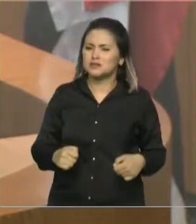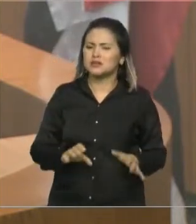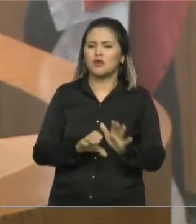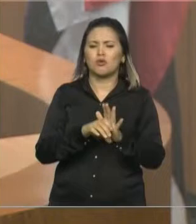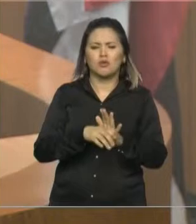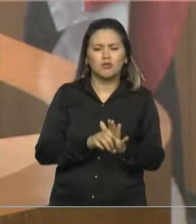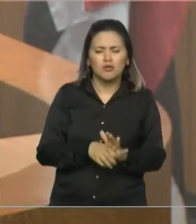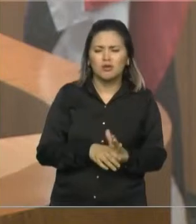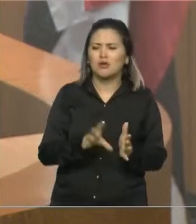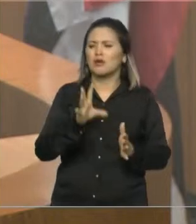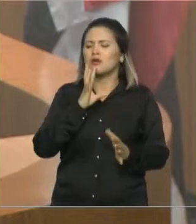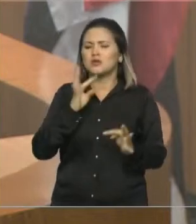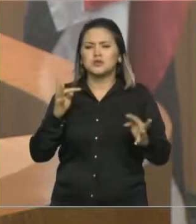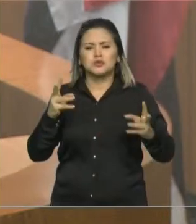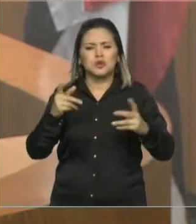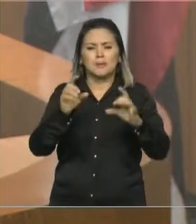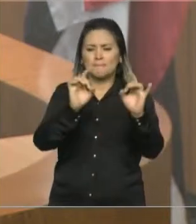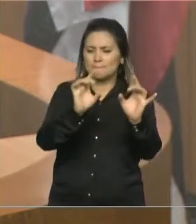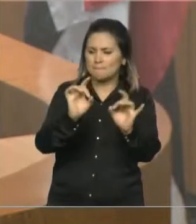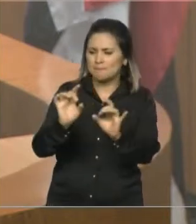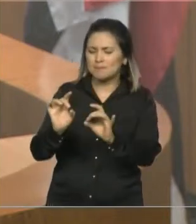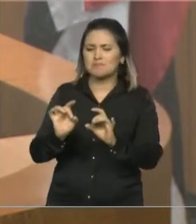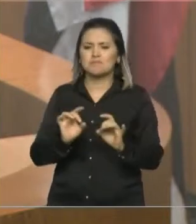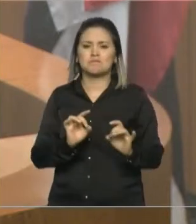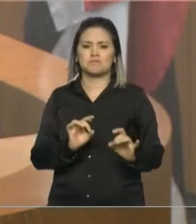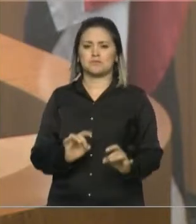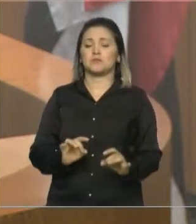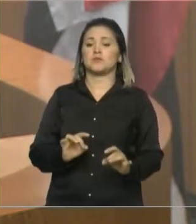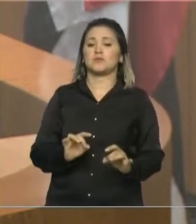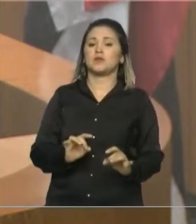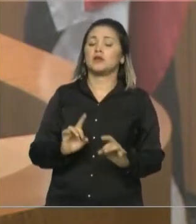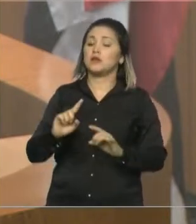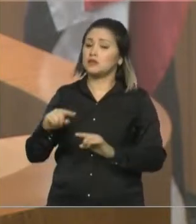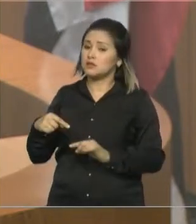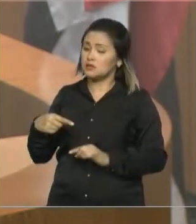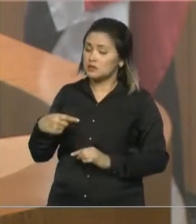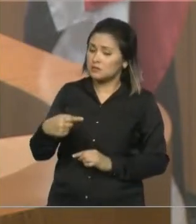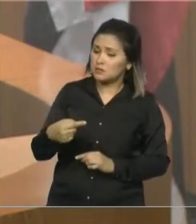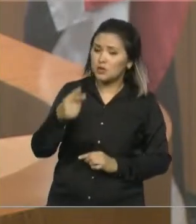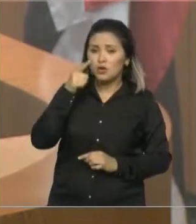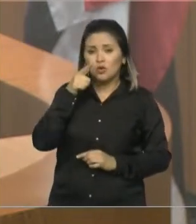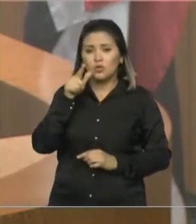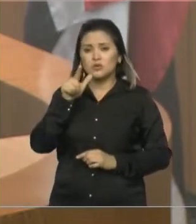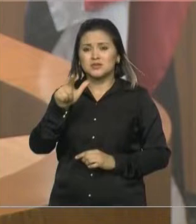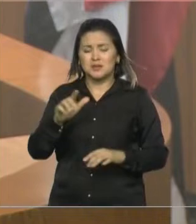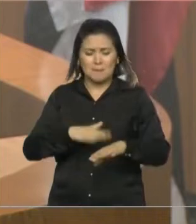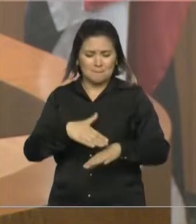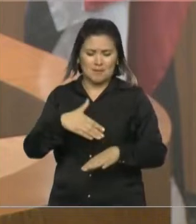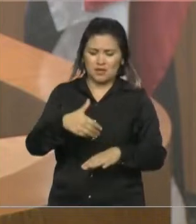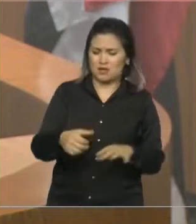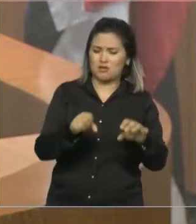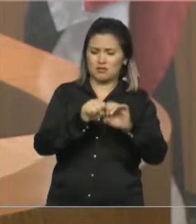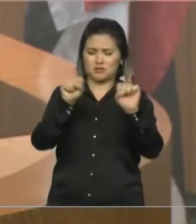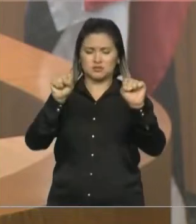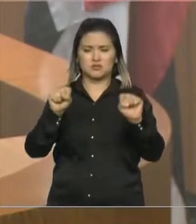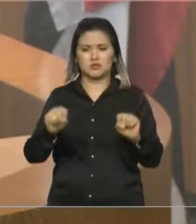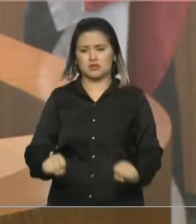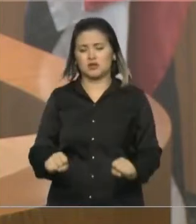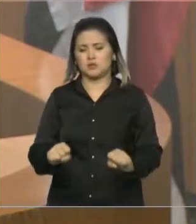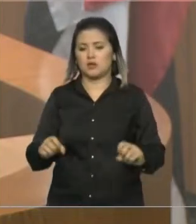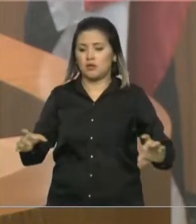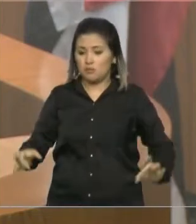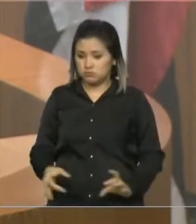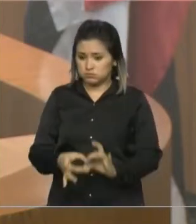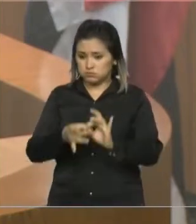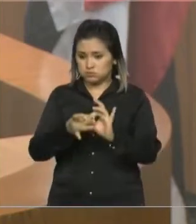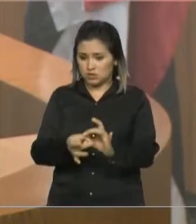reconhecimento de todas essas especificidades para, a partir daí, conseguir fortalecer esse sistema. o consórcio é